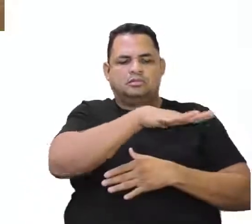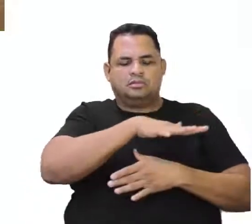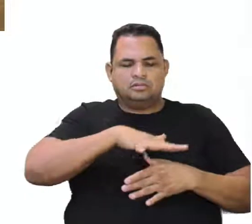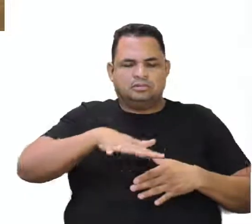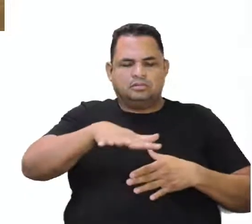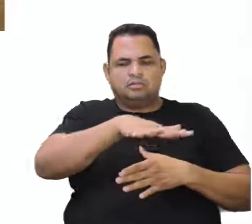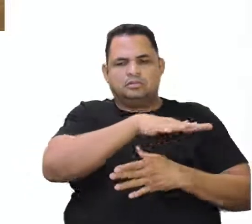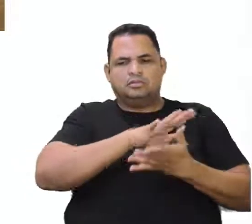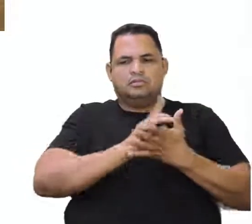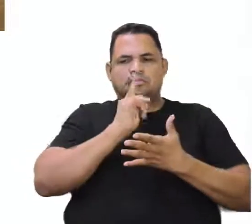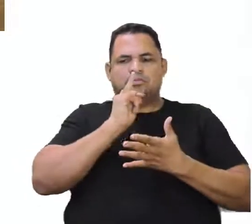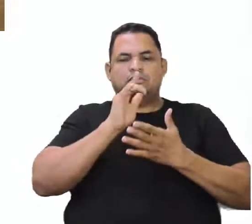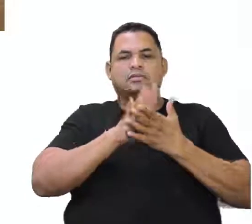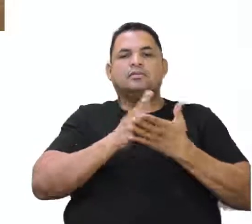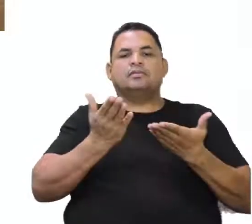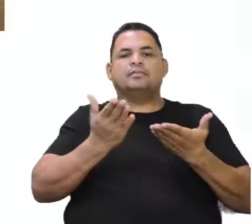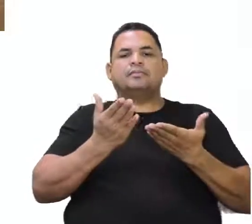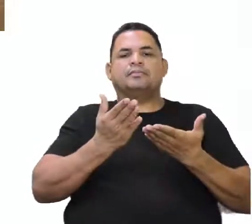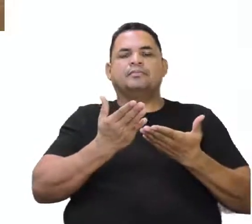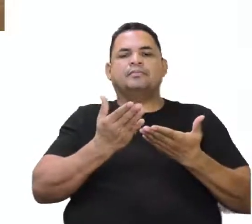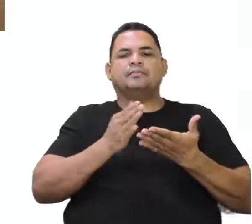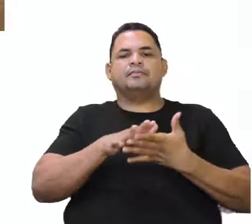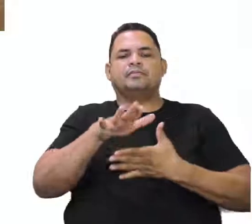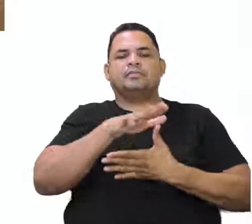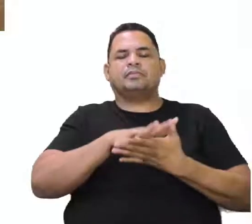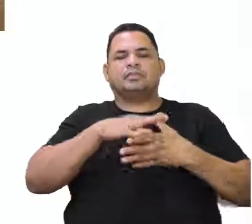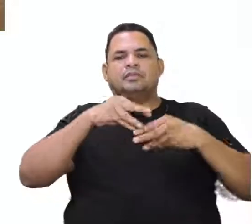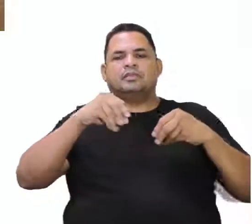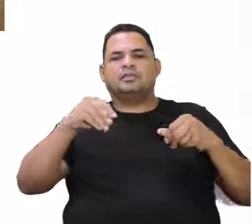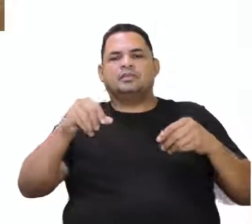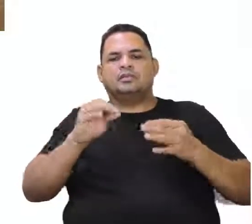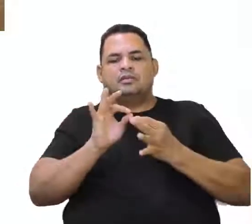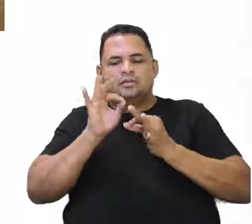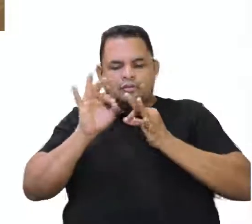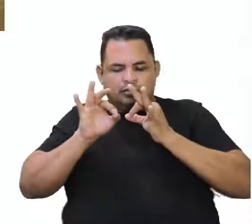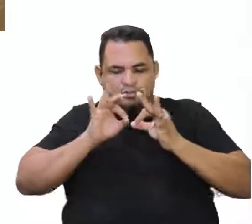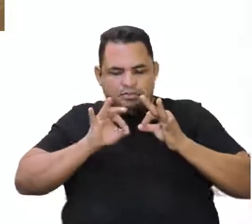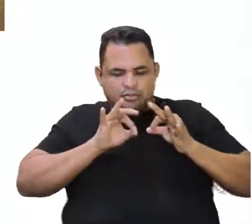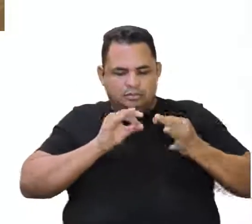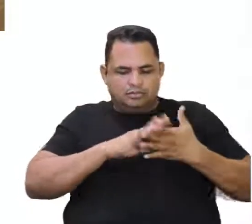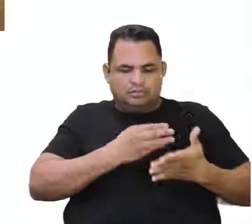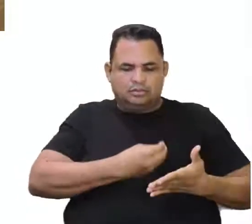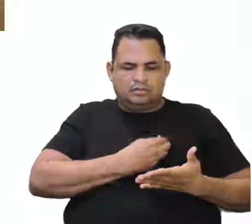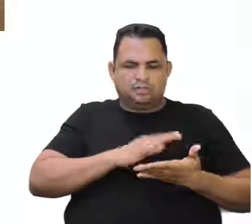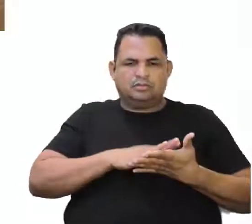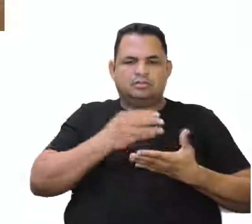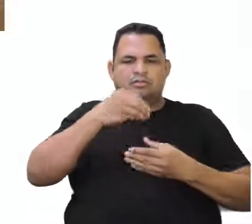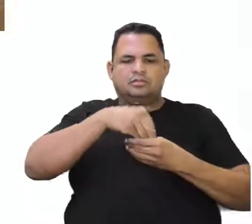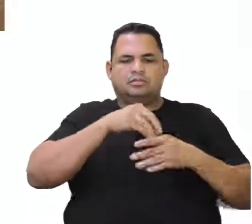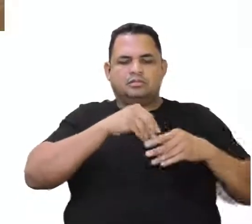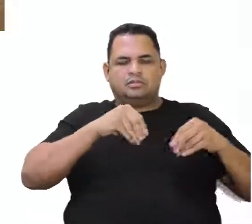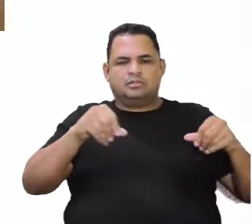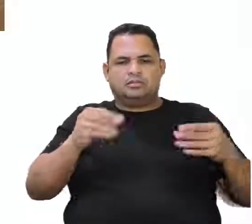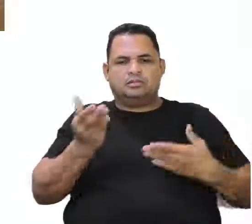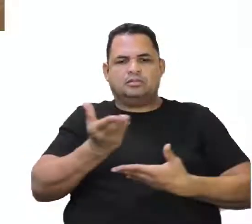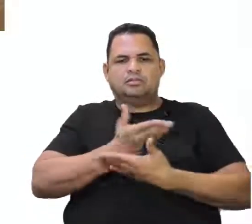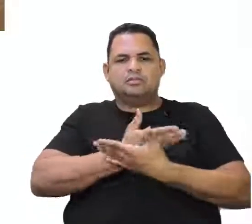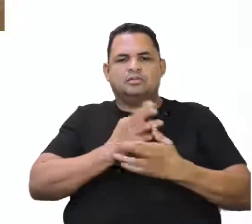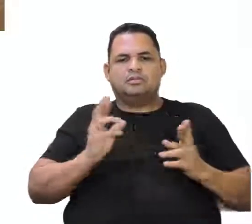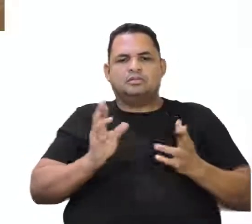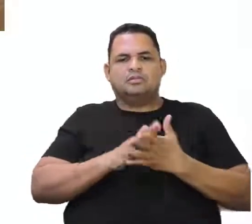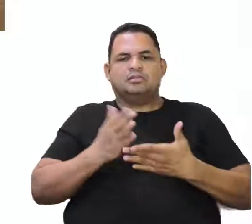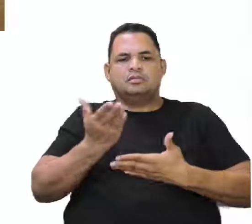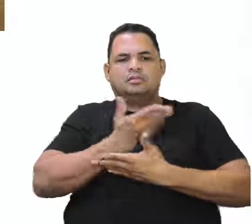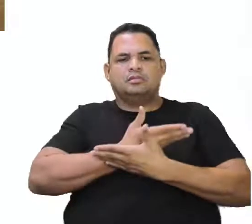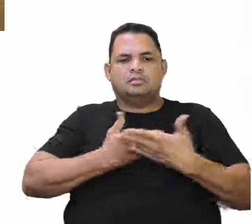ambiente aquático, o ambiente terrestre, ou seja, os micro-organismos presentes nesse solo, as interações entre os